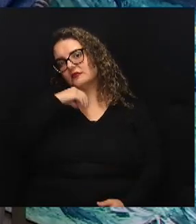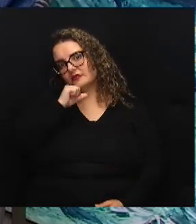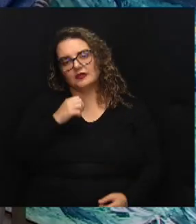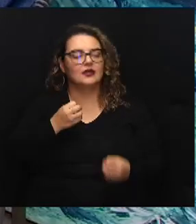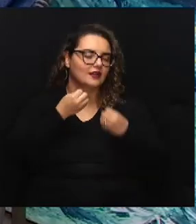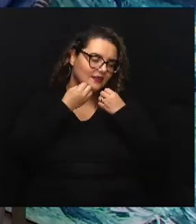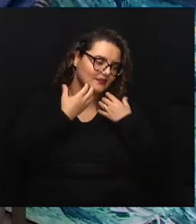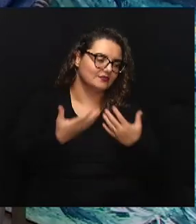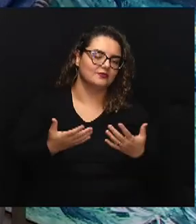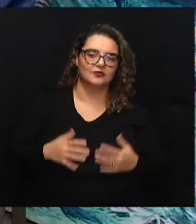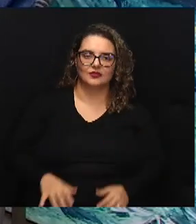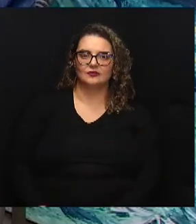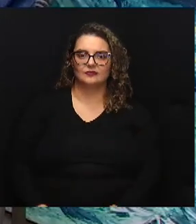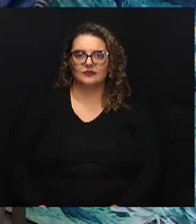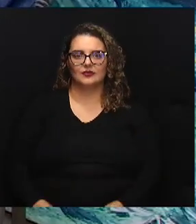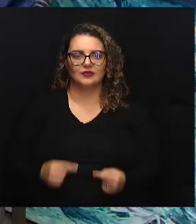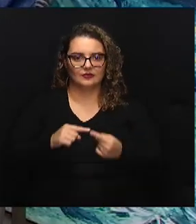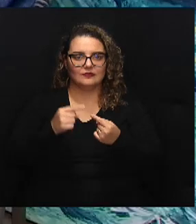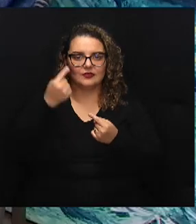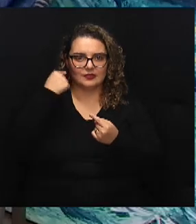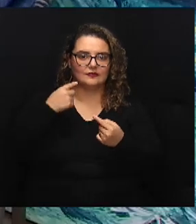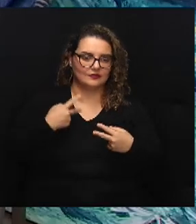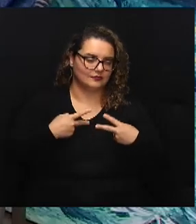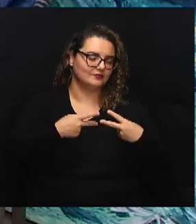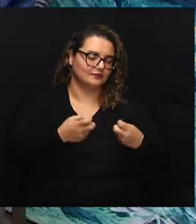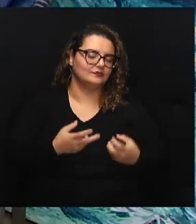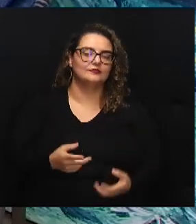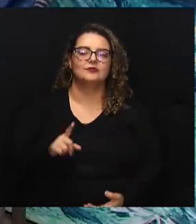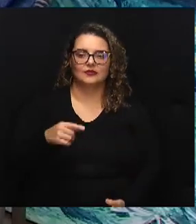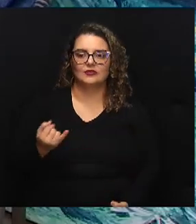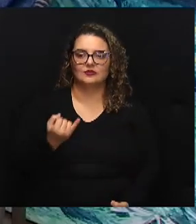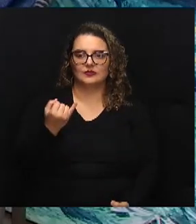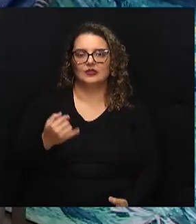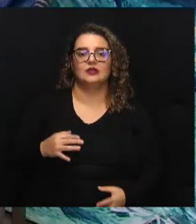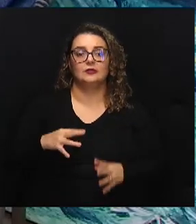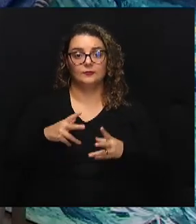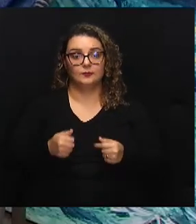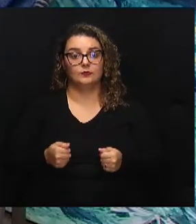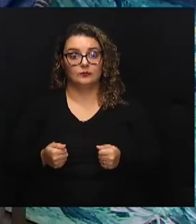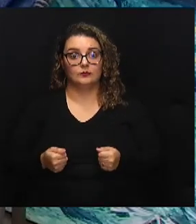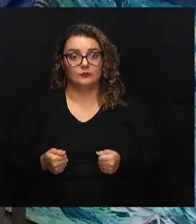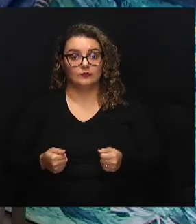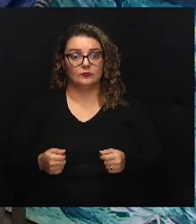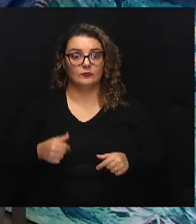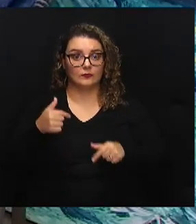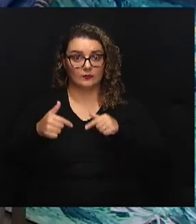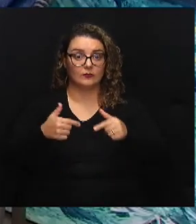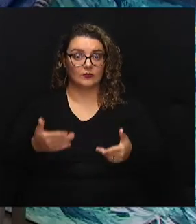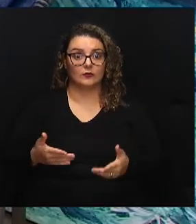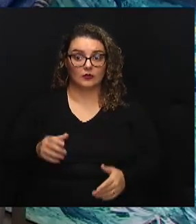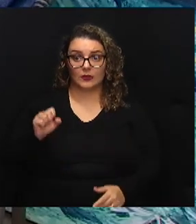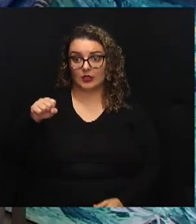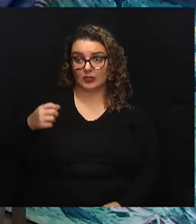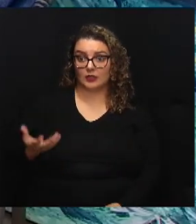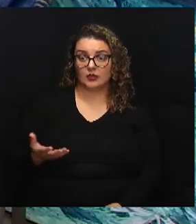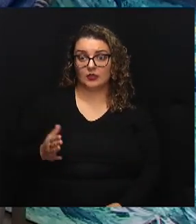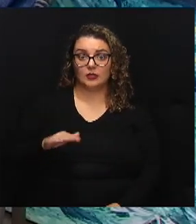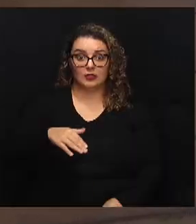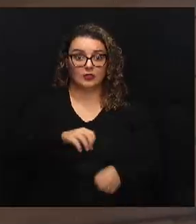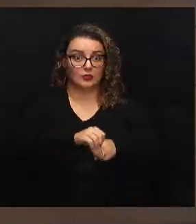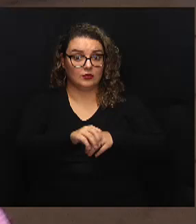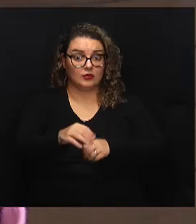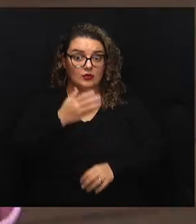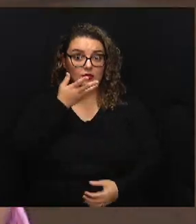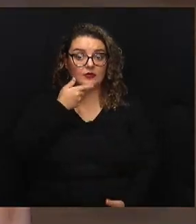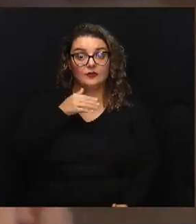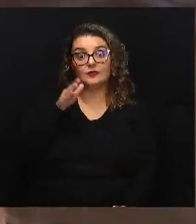né? Olhar para trás e ver isso, reconhecer, né? E tudo muito isso bom. vem para a tua obra, né? É. E quando você vai ensinar as crianças, eu fiquei